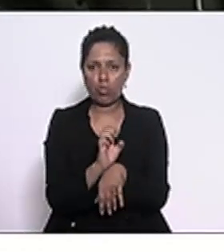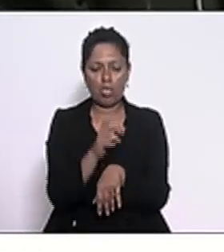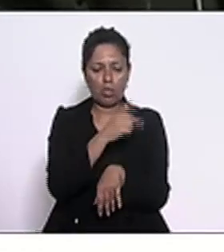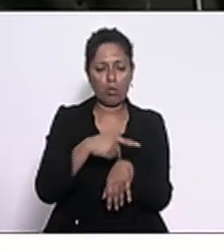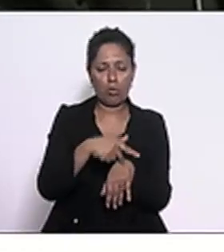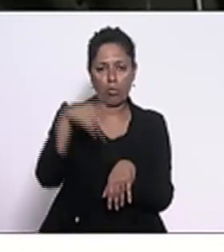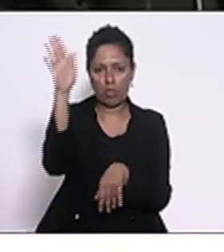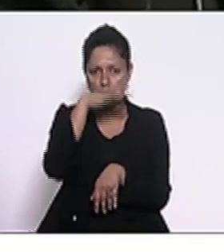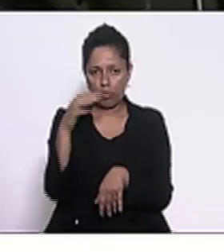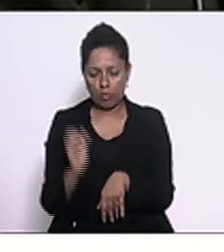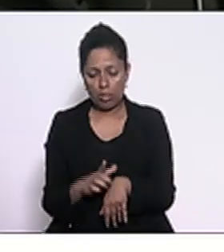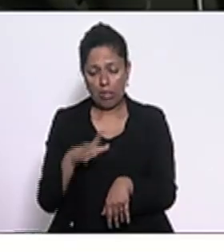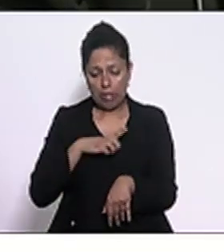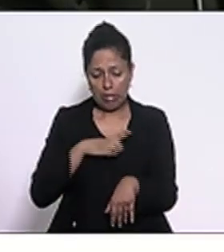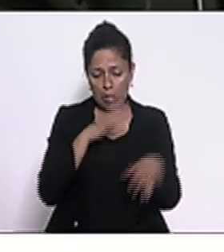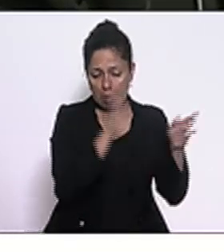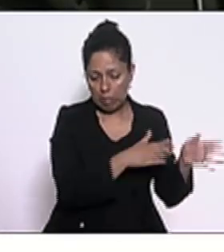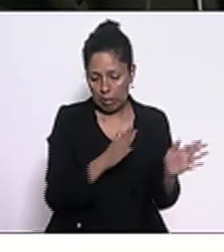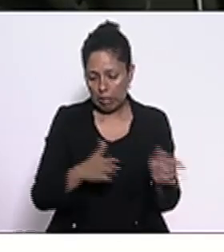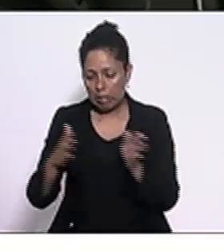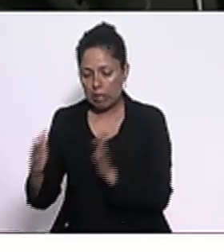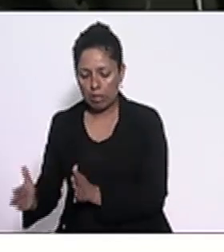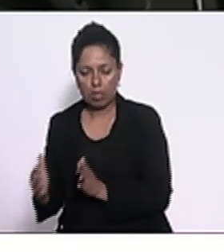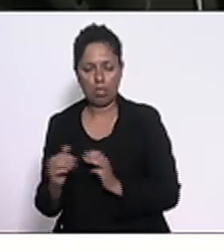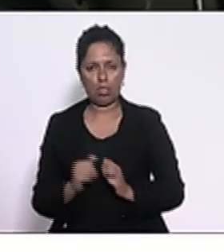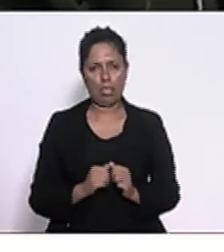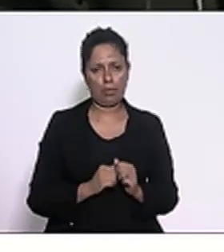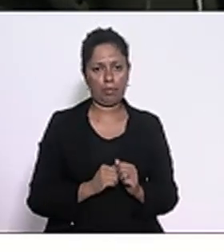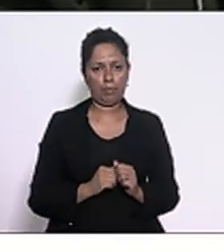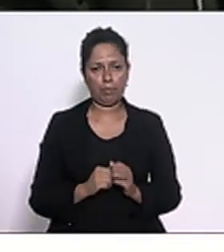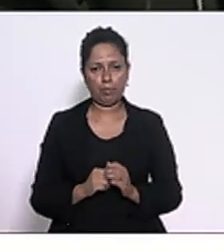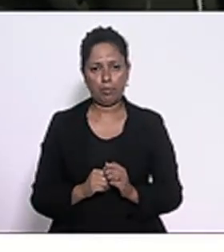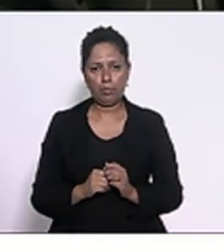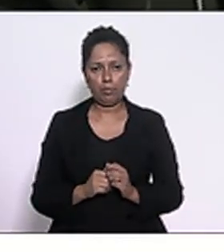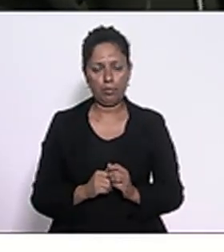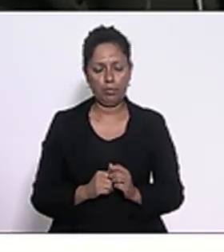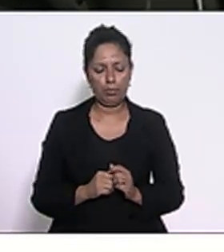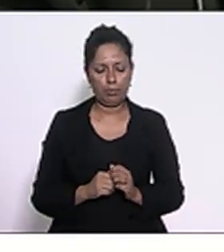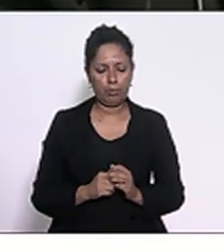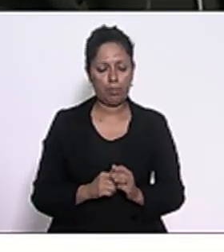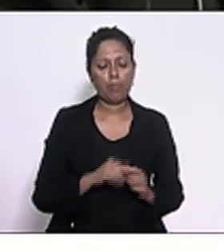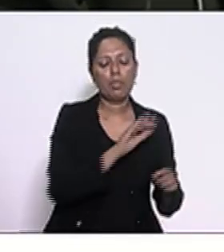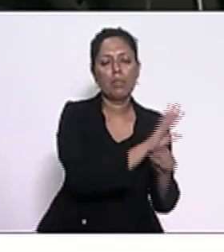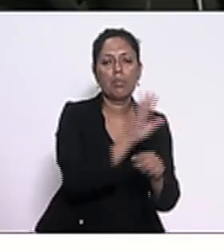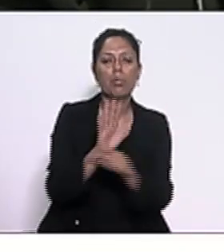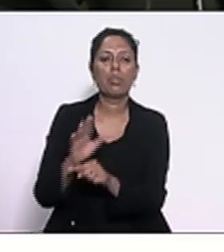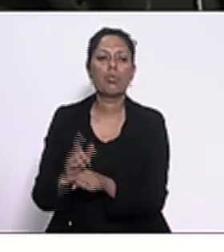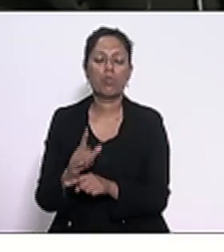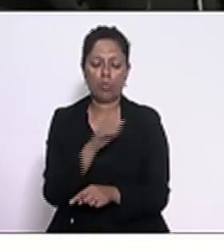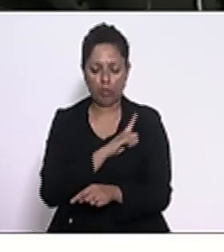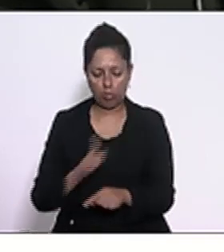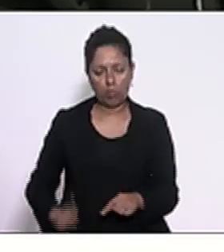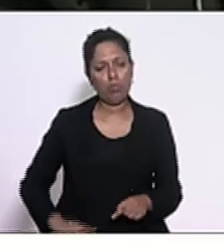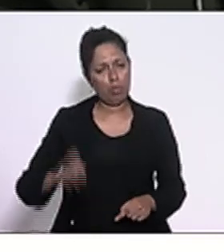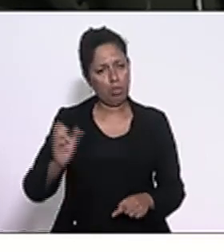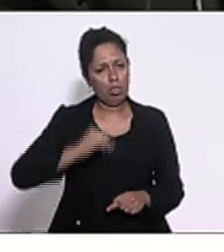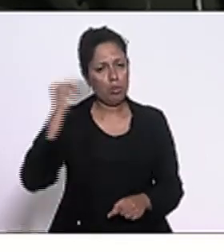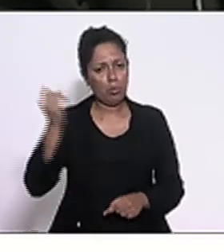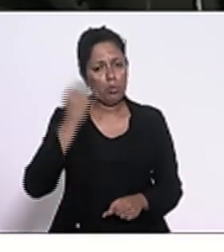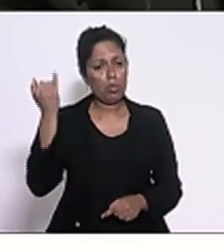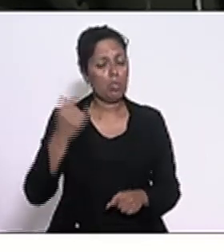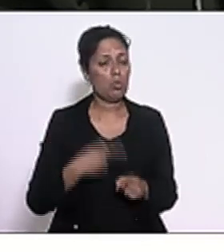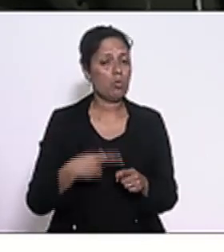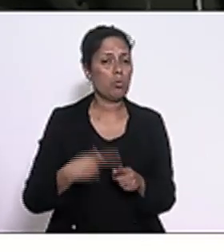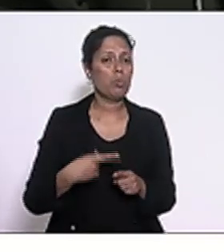estrutura para prover os serviços para os seus governos, e é muito importante isso, porque